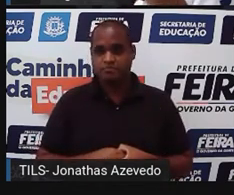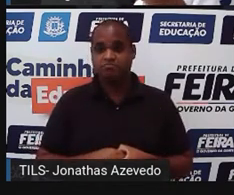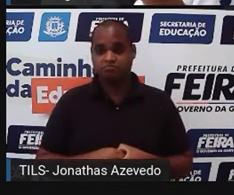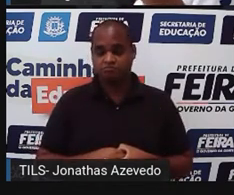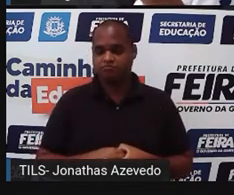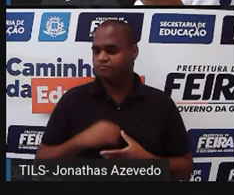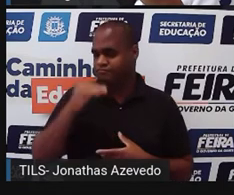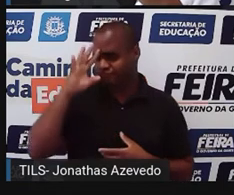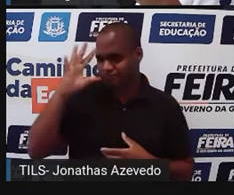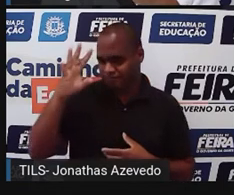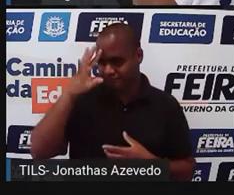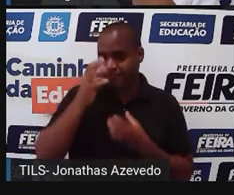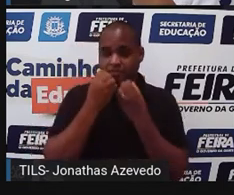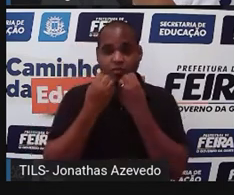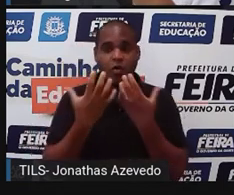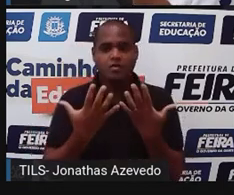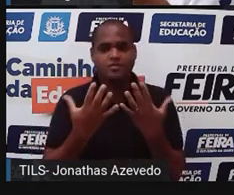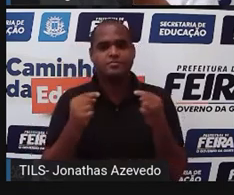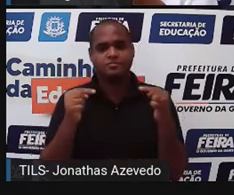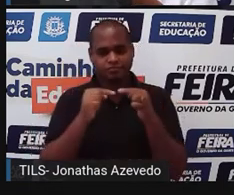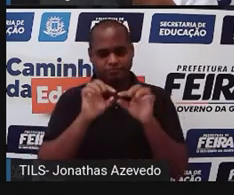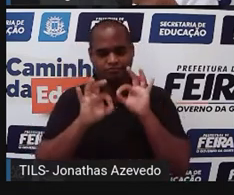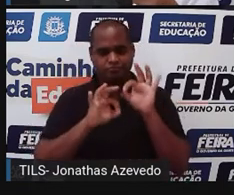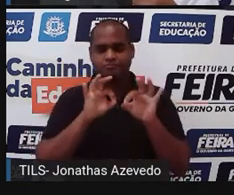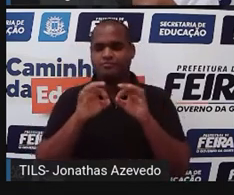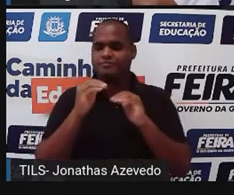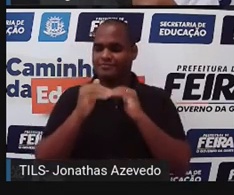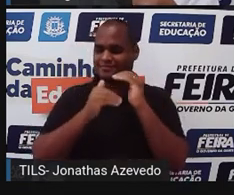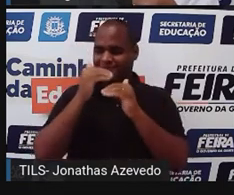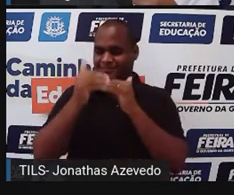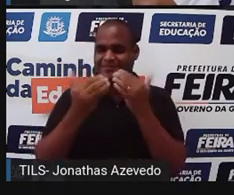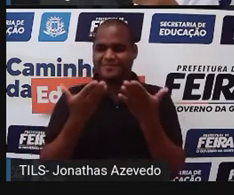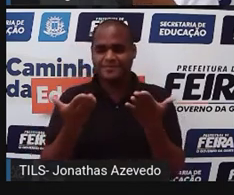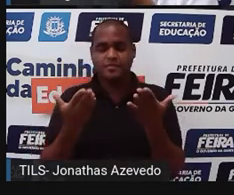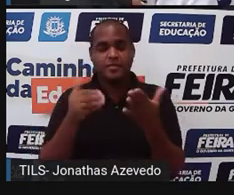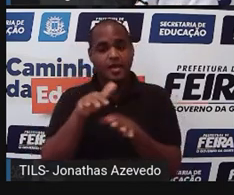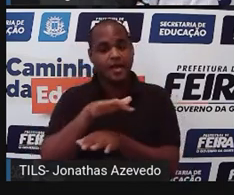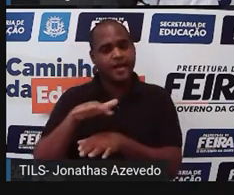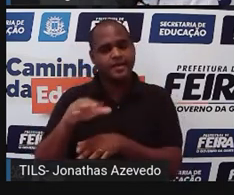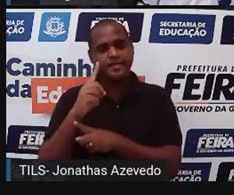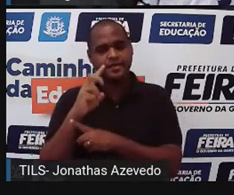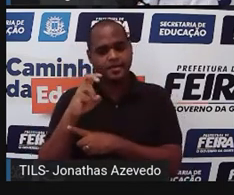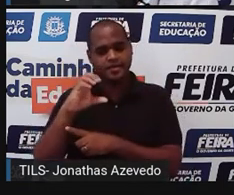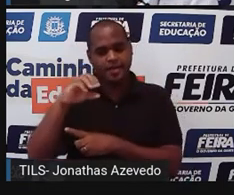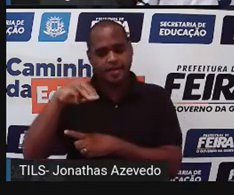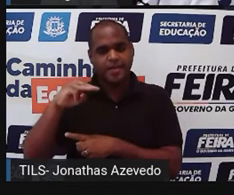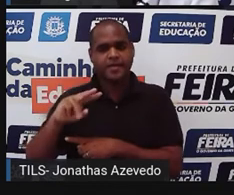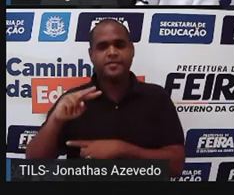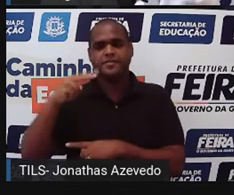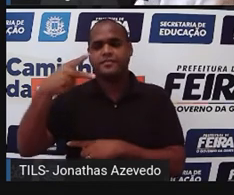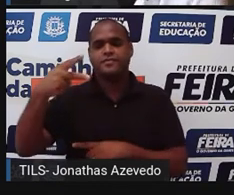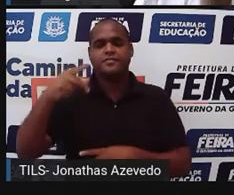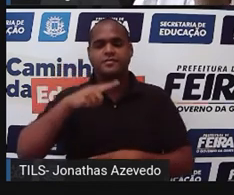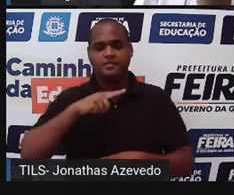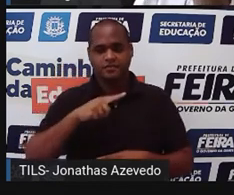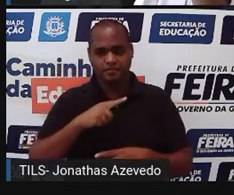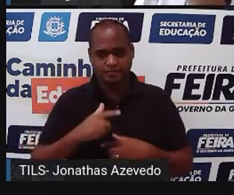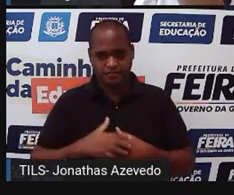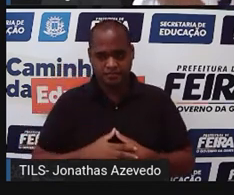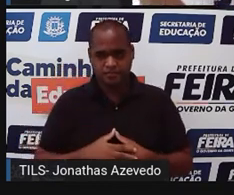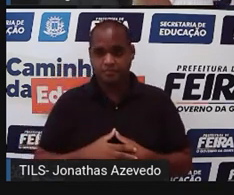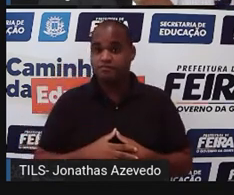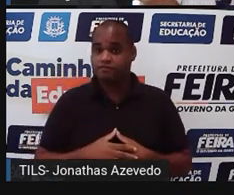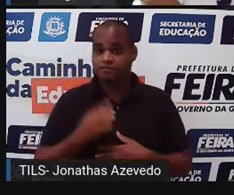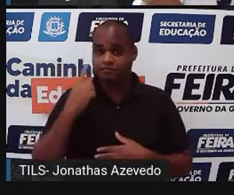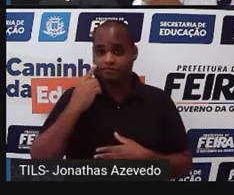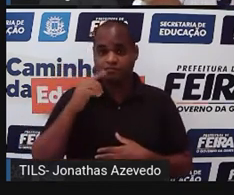um bom Pensamento a gente construiu aqui e veja só a área do triângulo é 15 centímetros quadrados EA área do